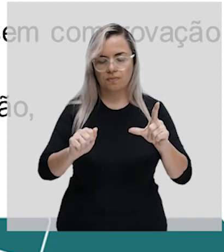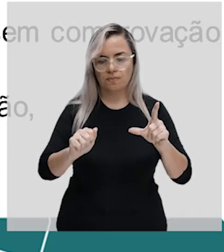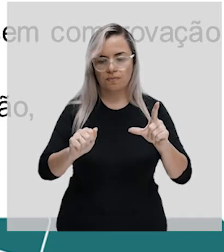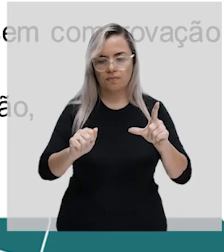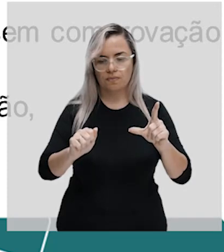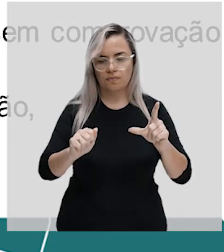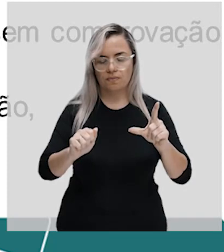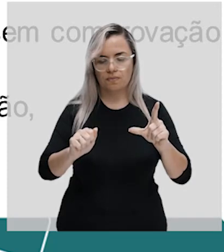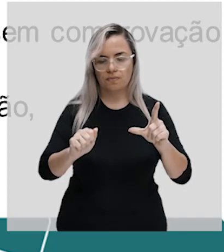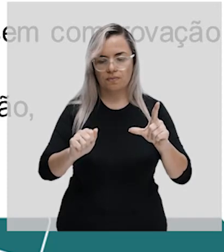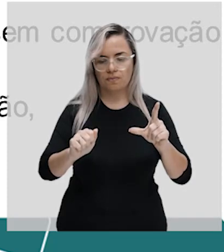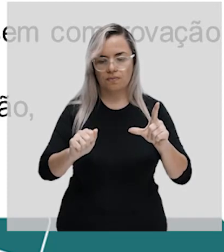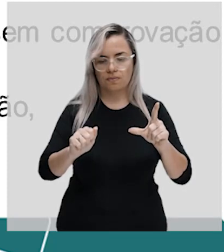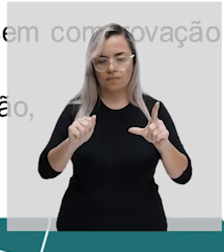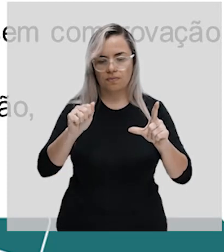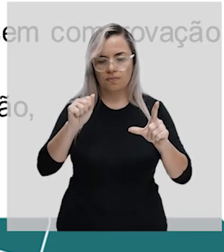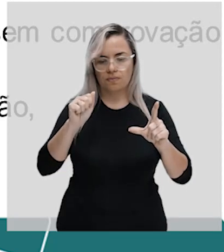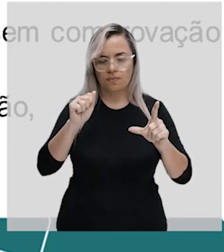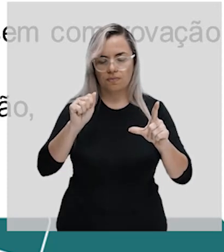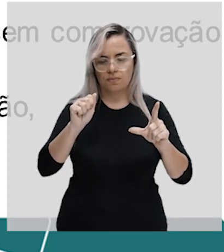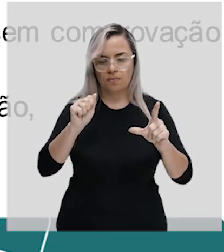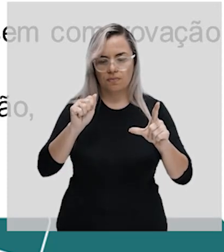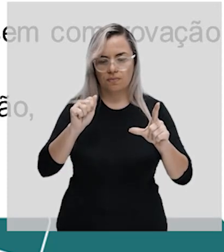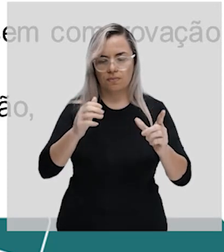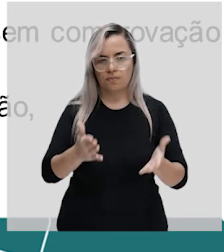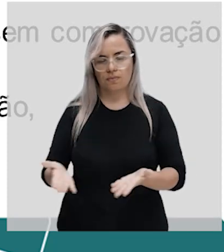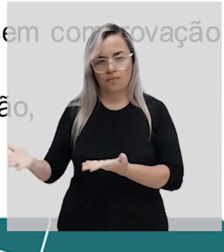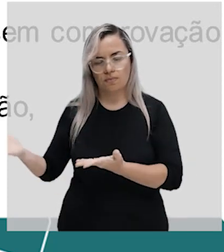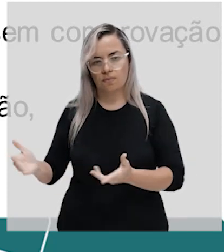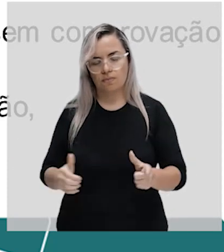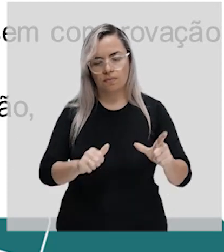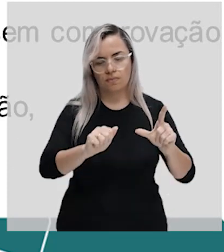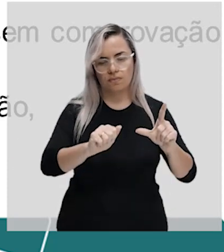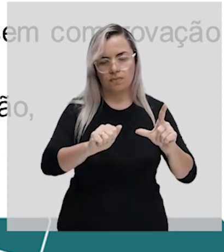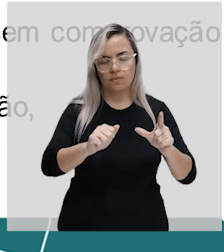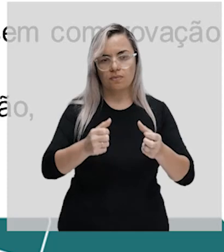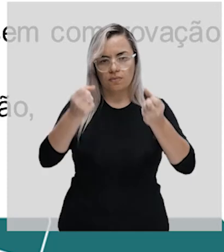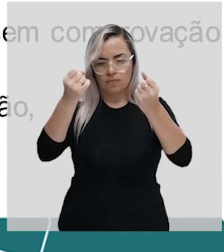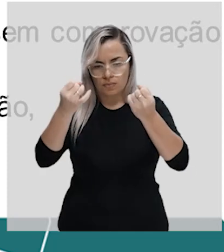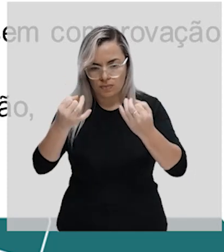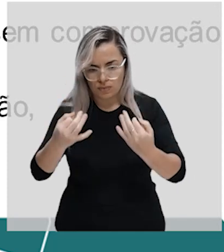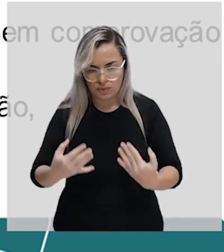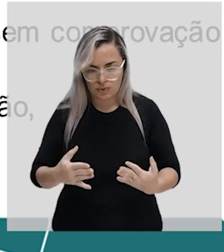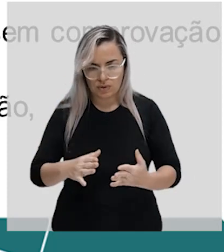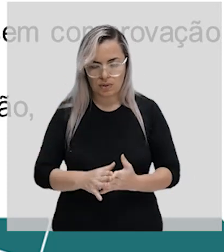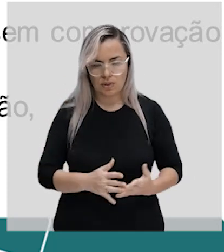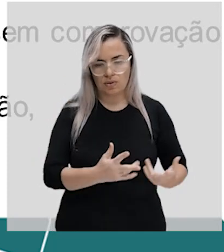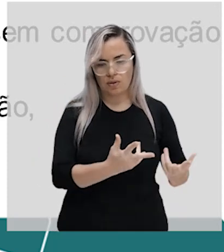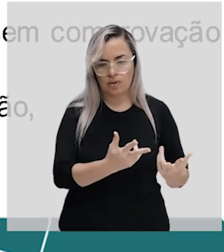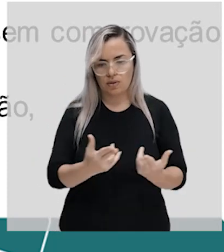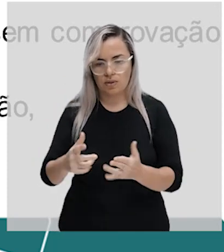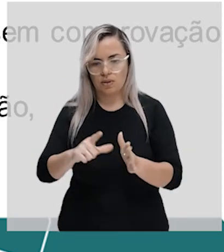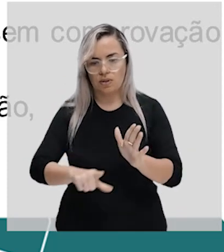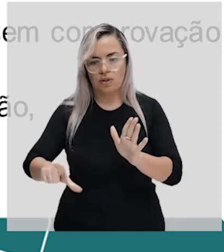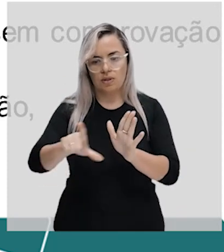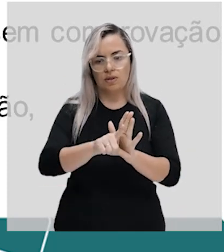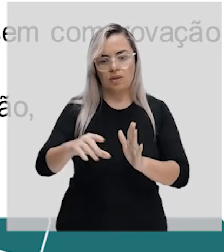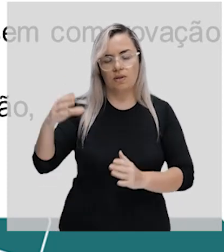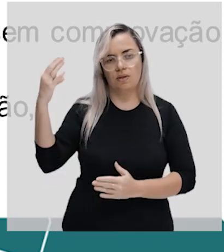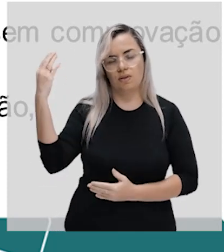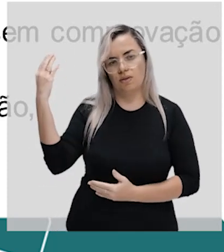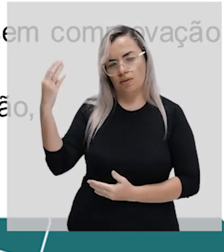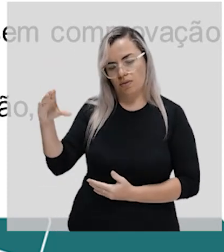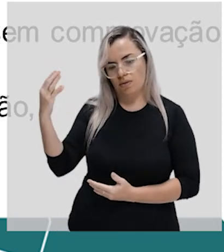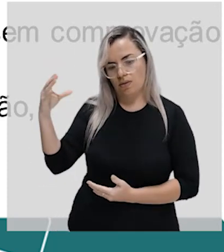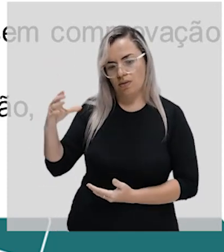fazer previsões sobre elas. Pessoal, ele está dizendo que teoria é sinônimo de lei científica. E olha só, uma